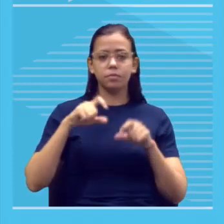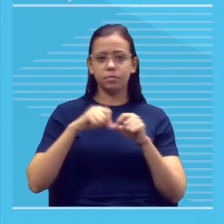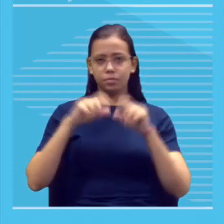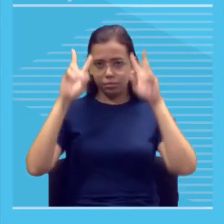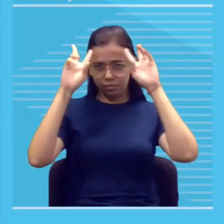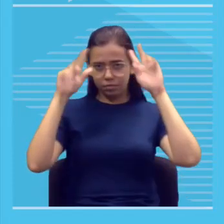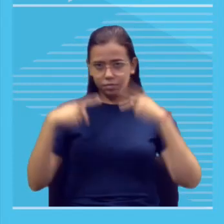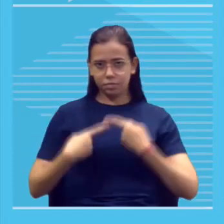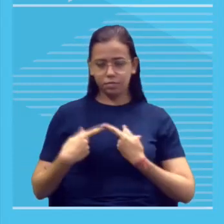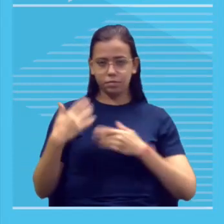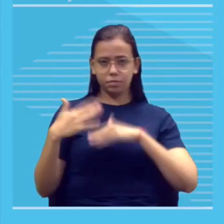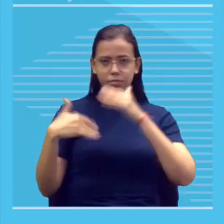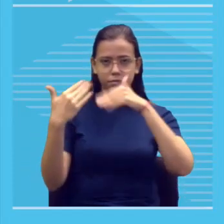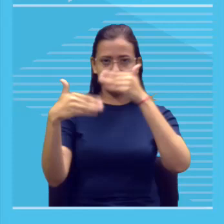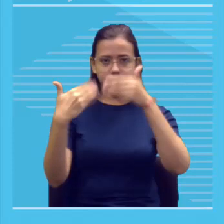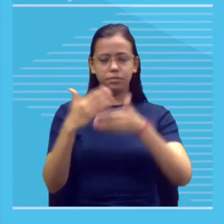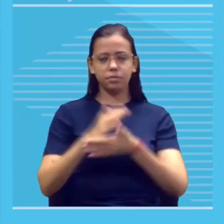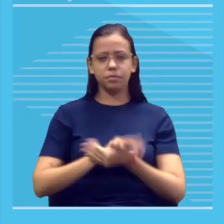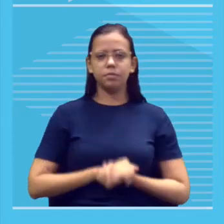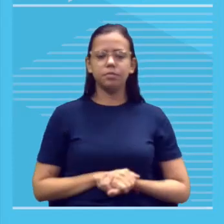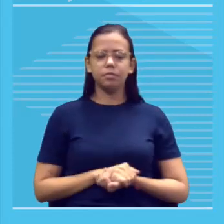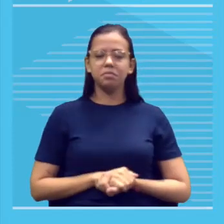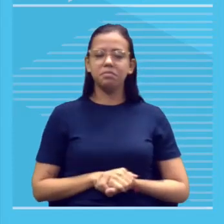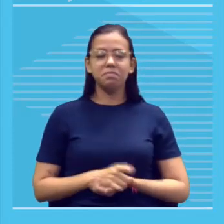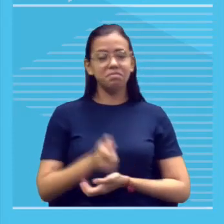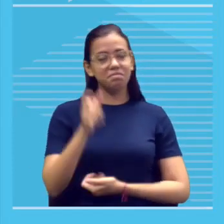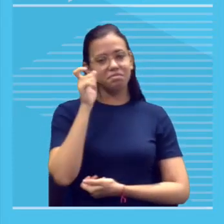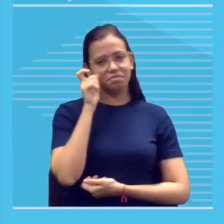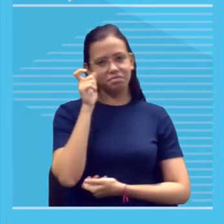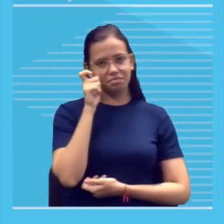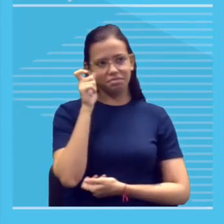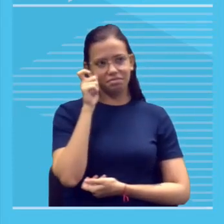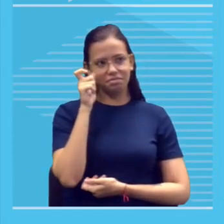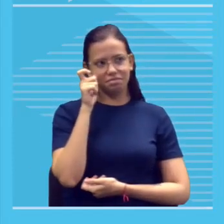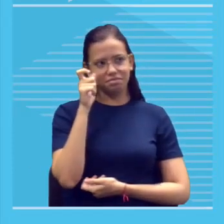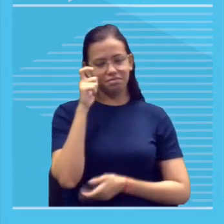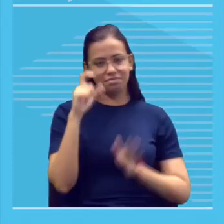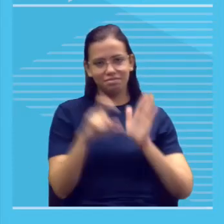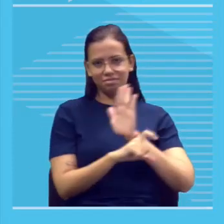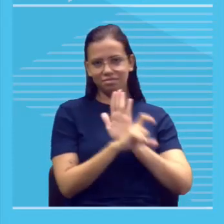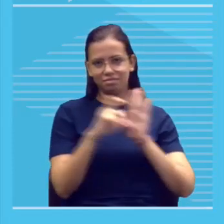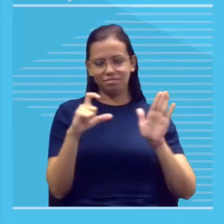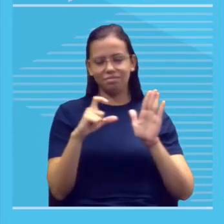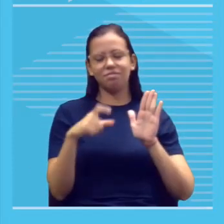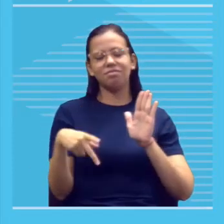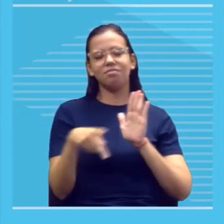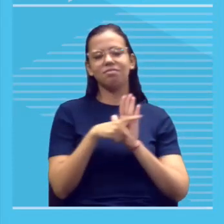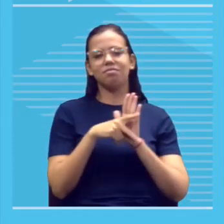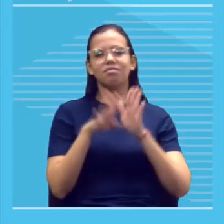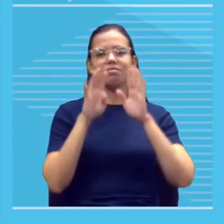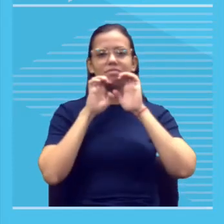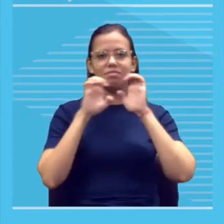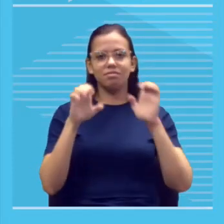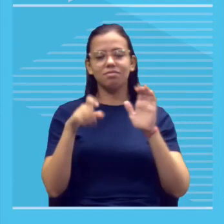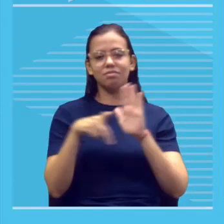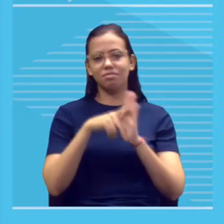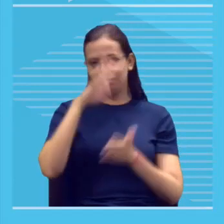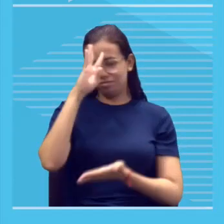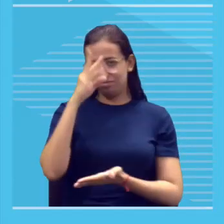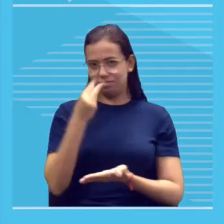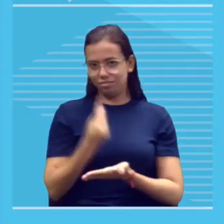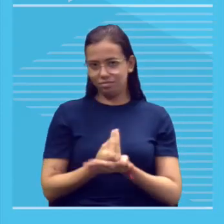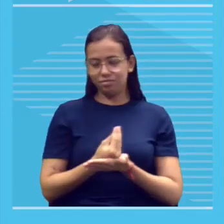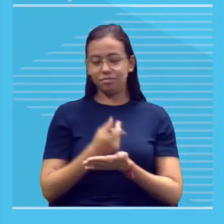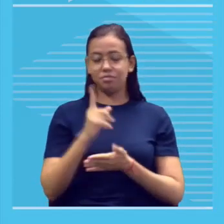a humanidade avance né Muito interessante esse trecho do Evangelho Segundo o Espiritismo